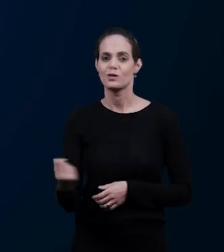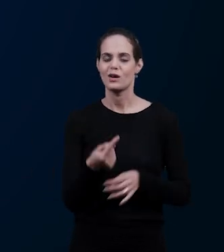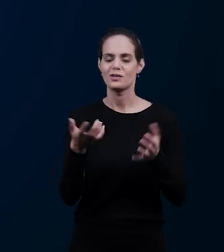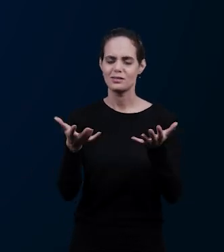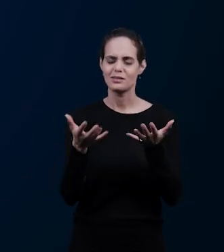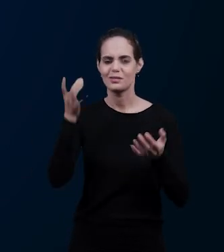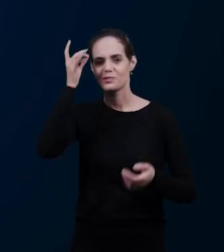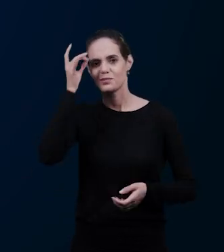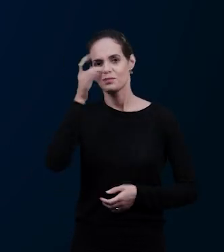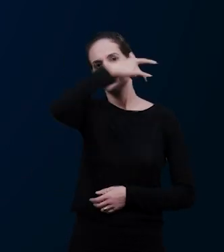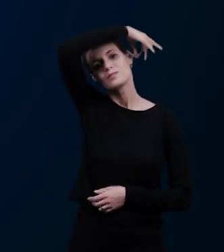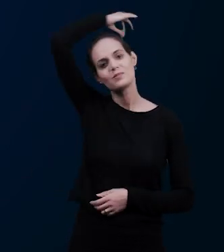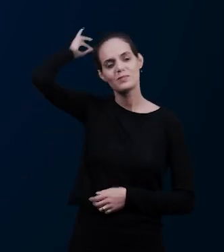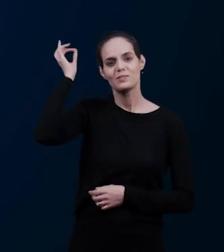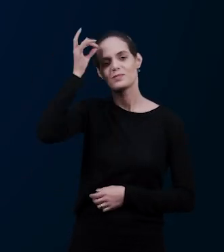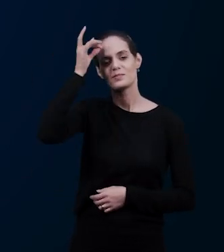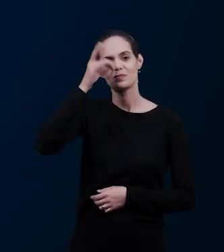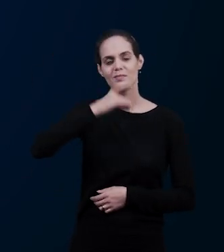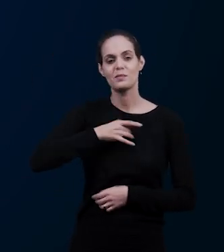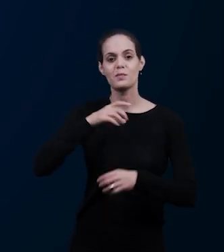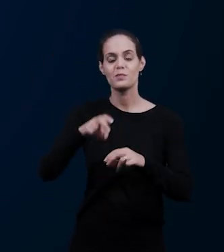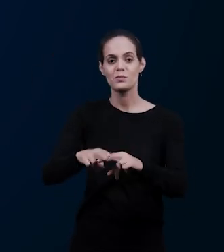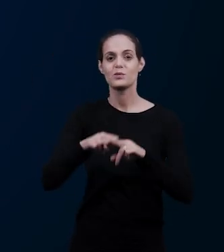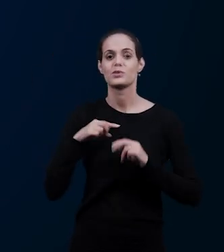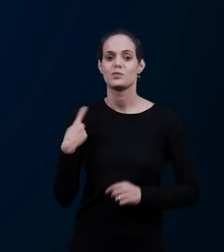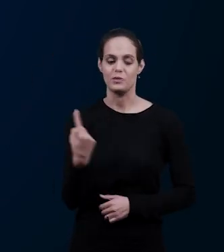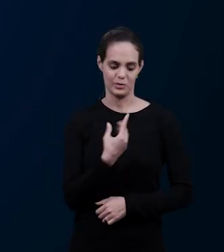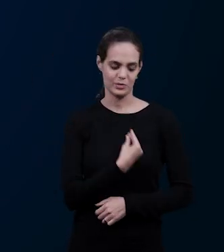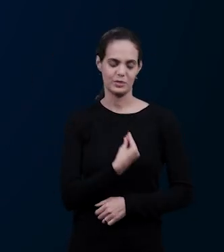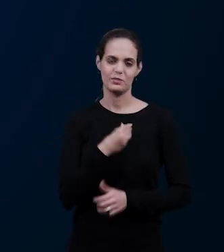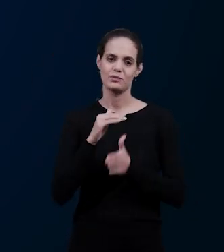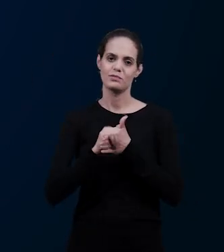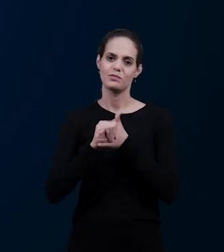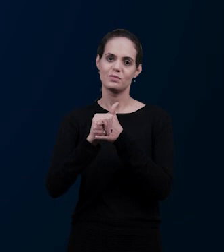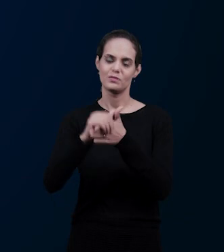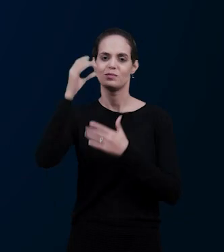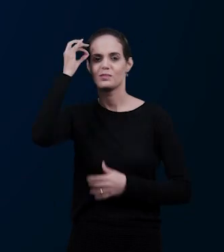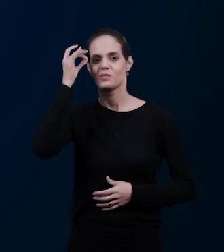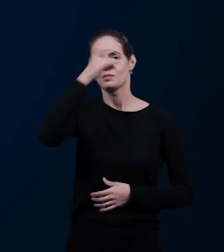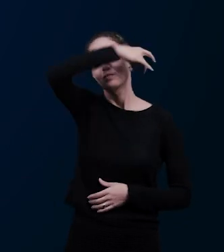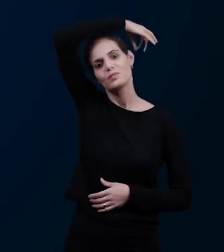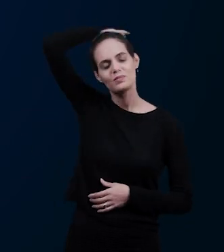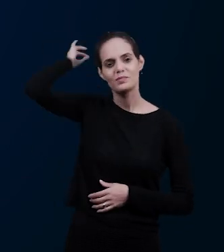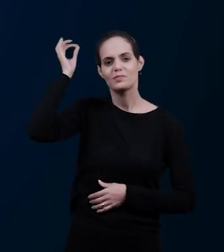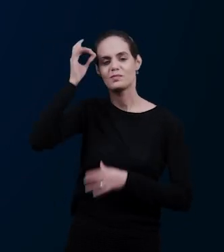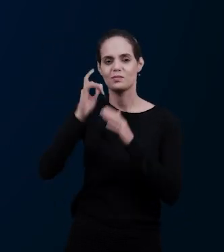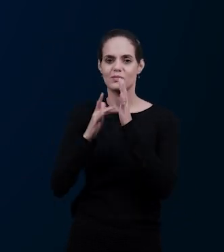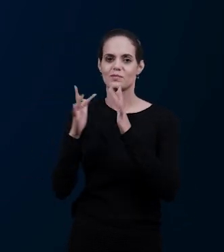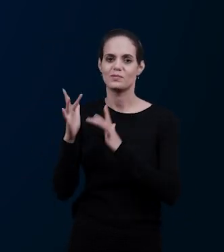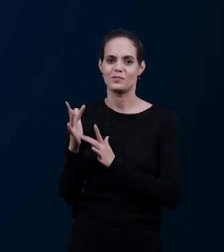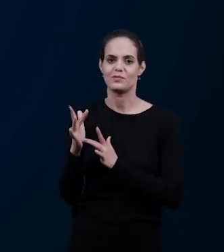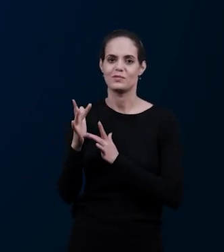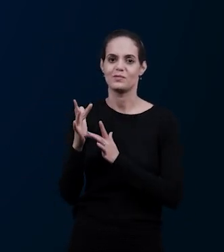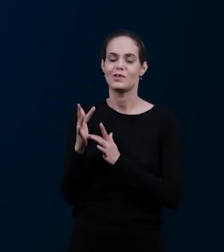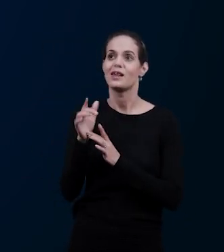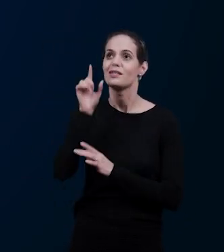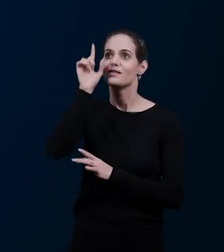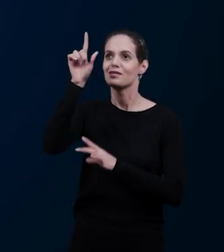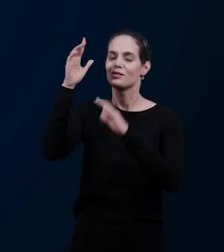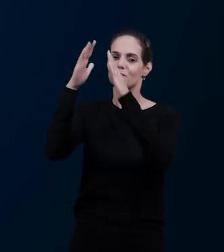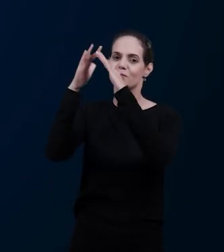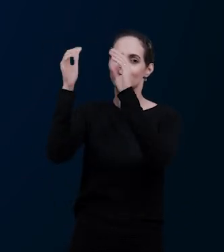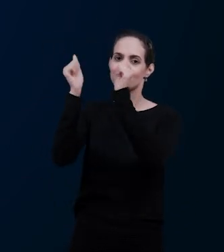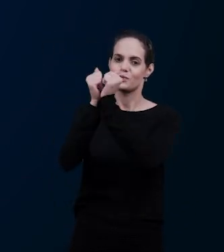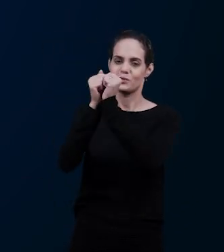Senhor. Nós queremos ser batizados com o Espírito Santo, para que a nossa vida seja dirigida pelo Senhor e para que a gente